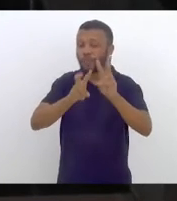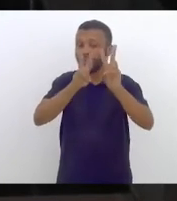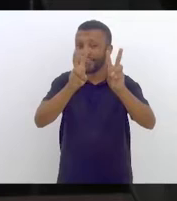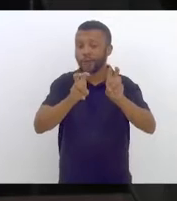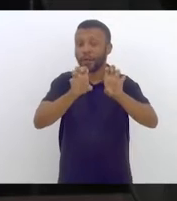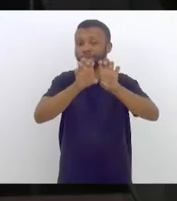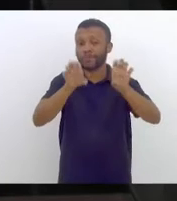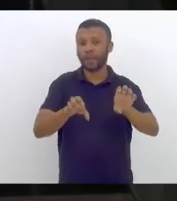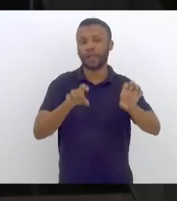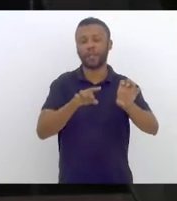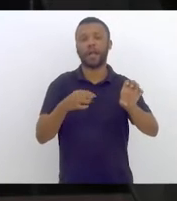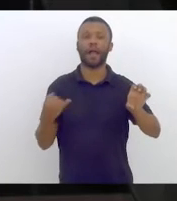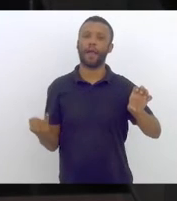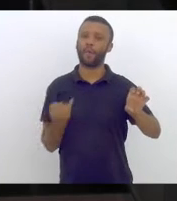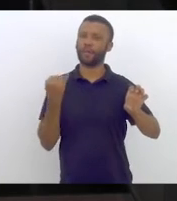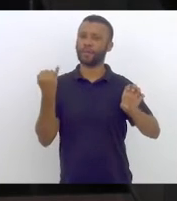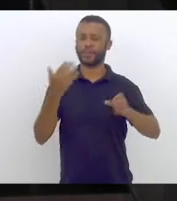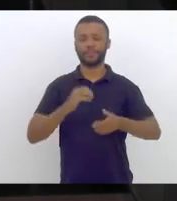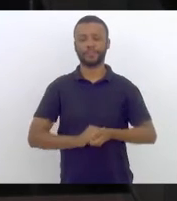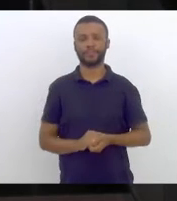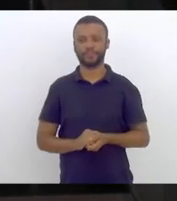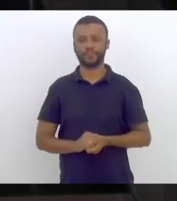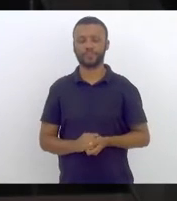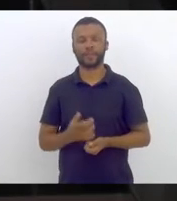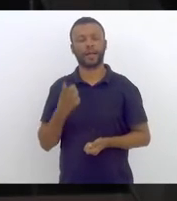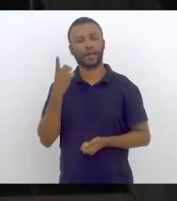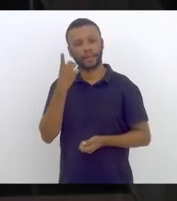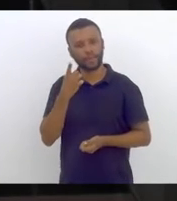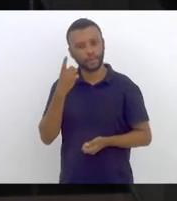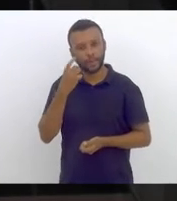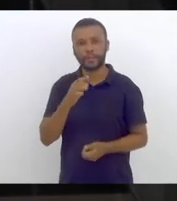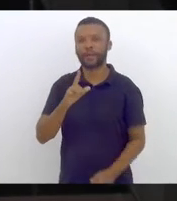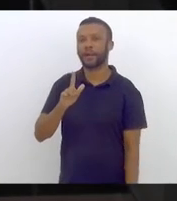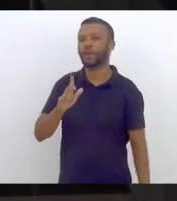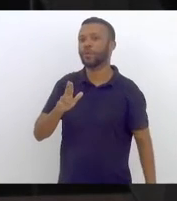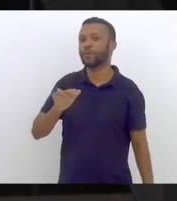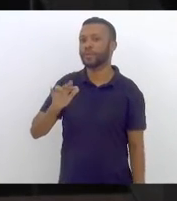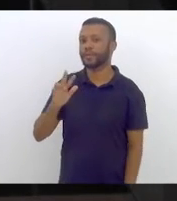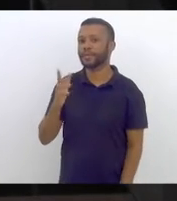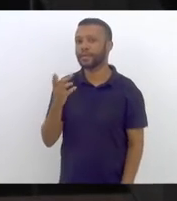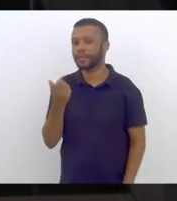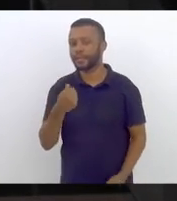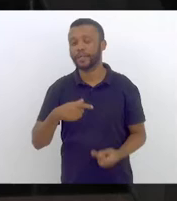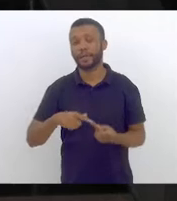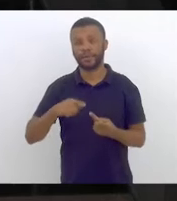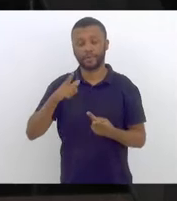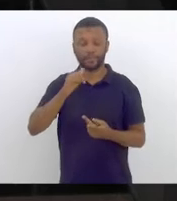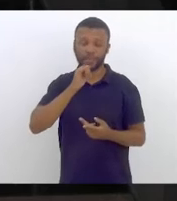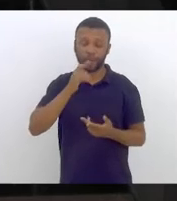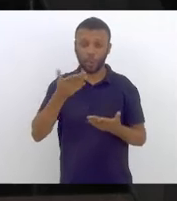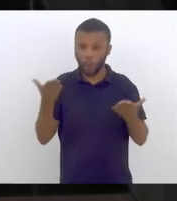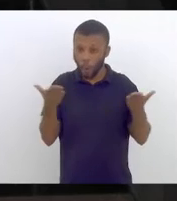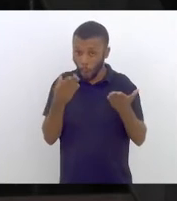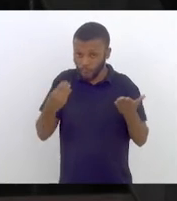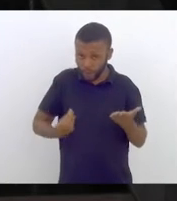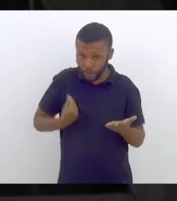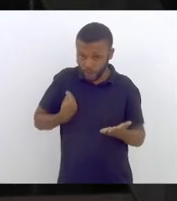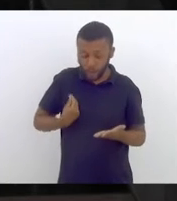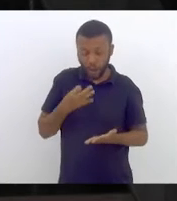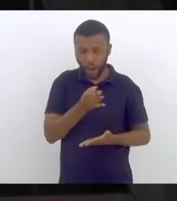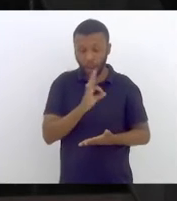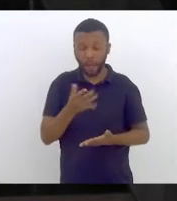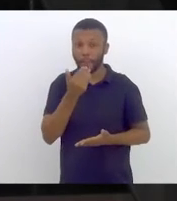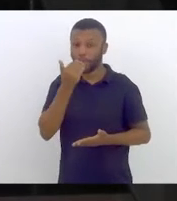fundamental. Deputada Lucinha, deputado André Siriano, ela não está aqui hoje, porque está com, pediu que